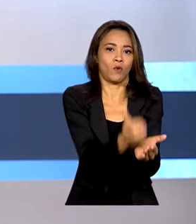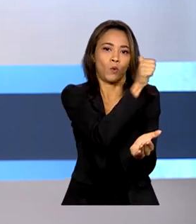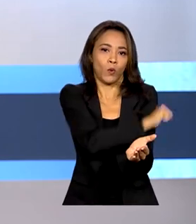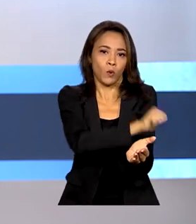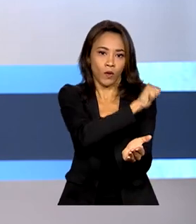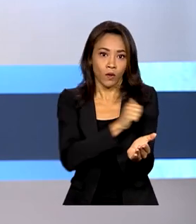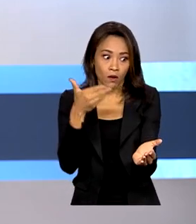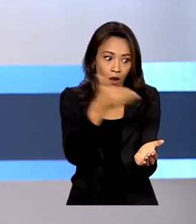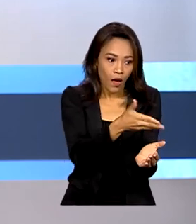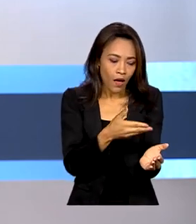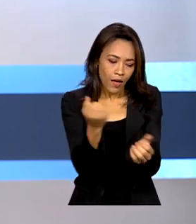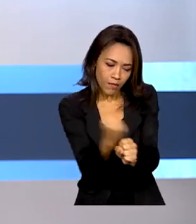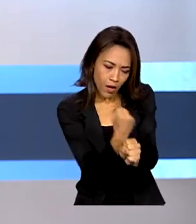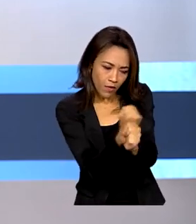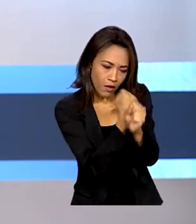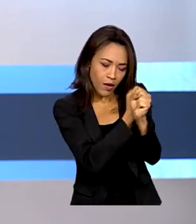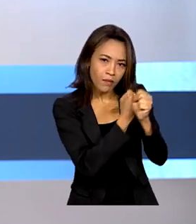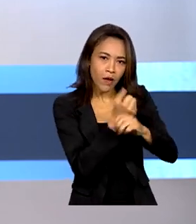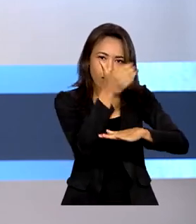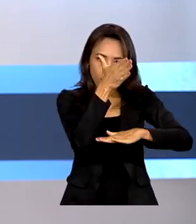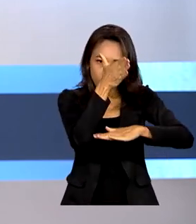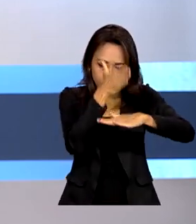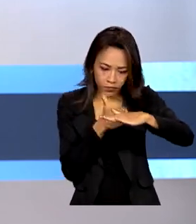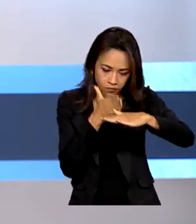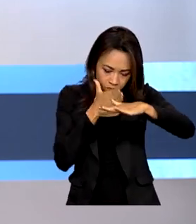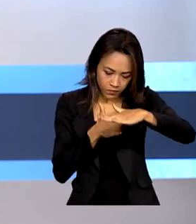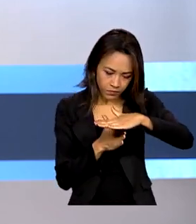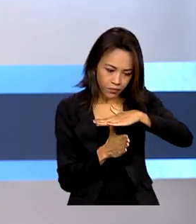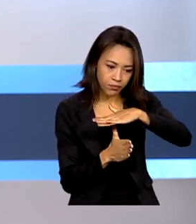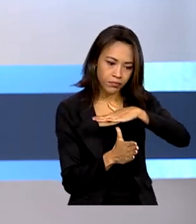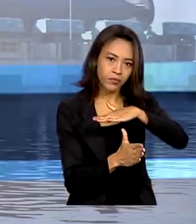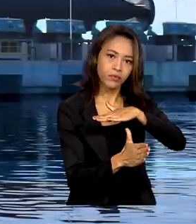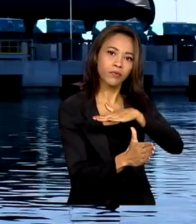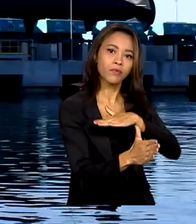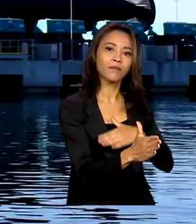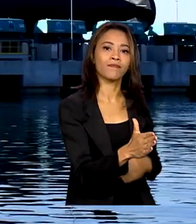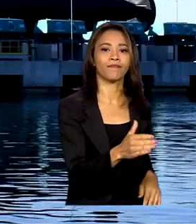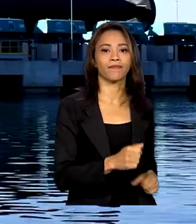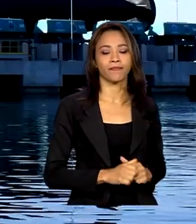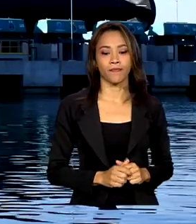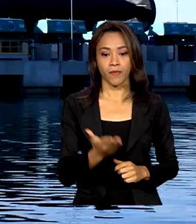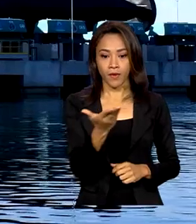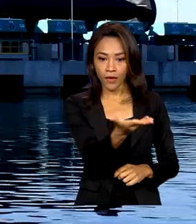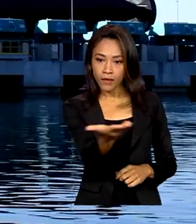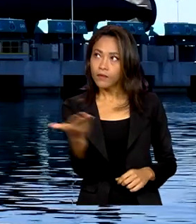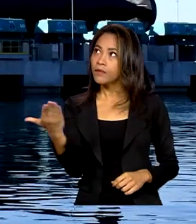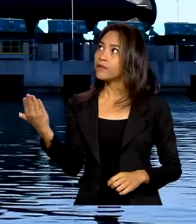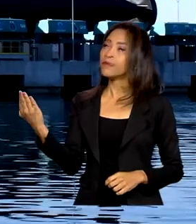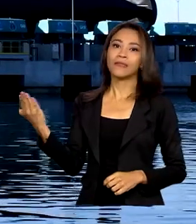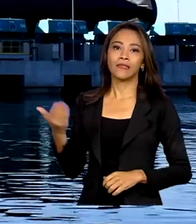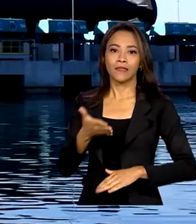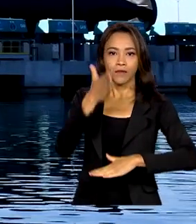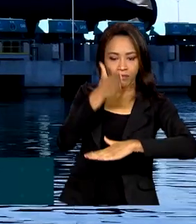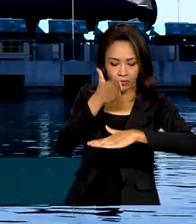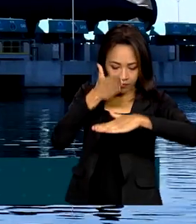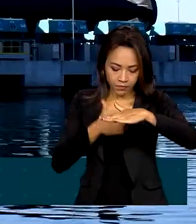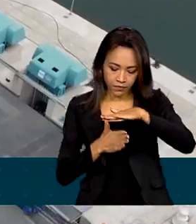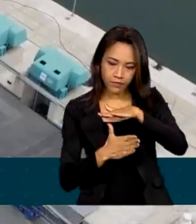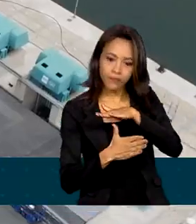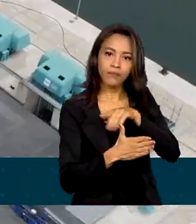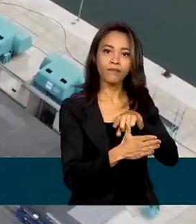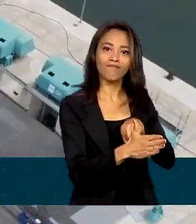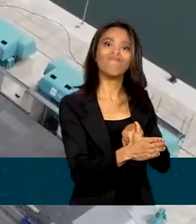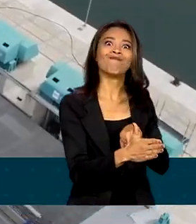é desenvolvido o PROSUB, Programa de Submarinos da Marinha. O PROSUB representa um grande avanço tecnológico